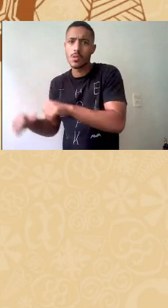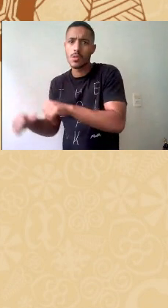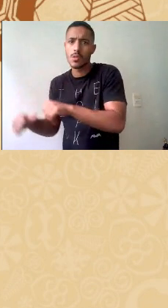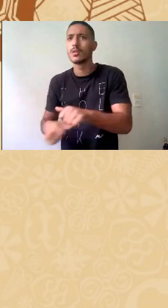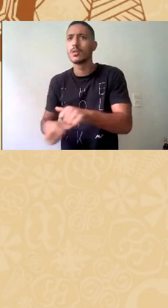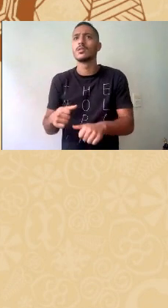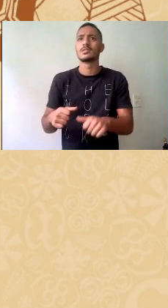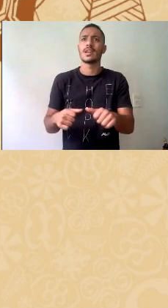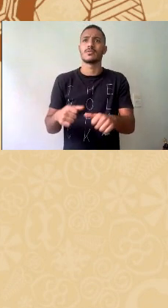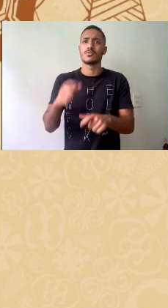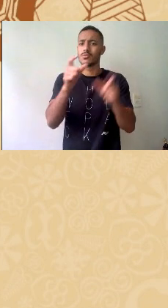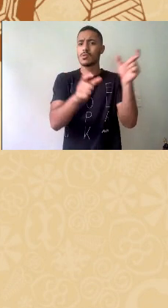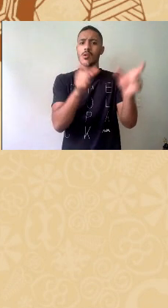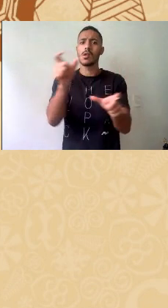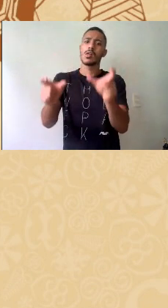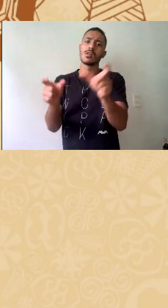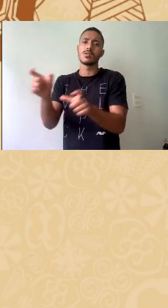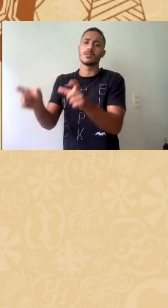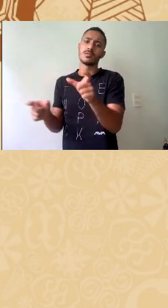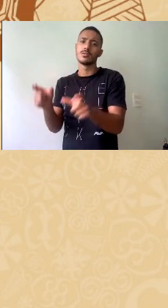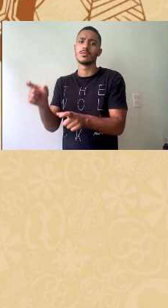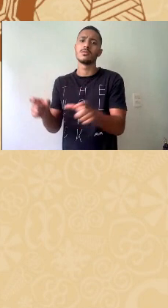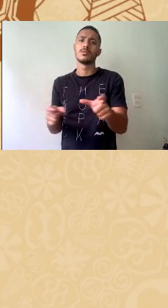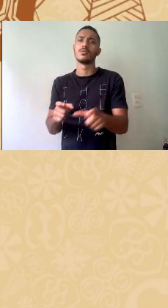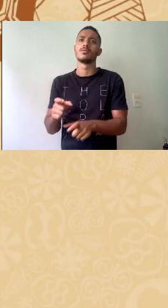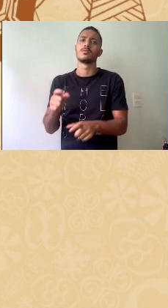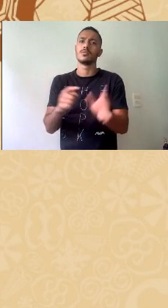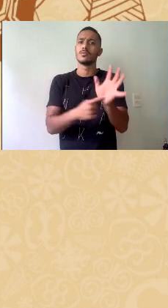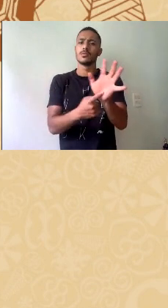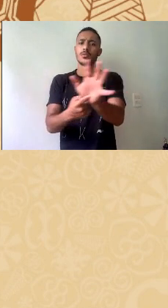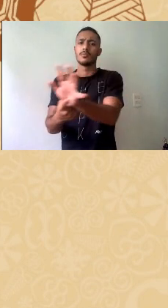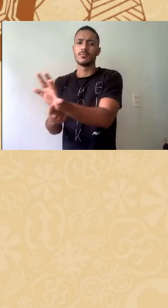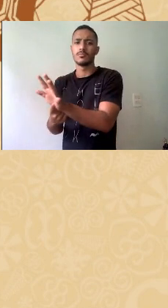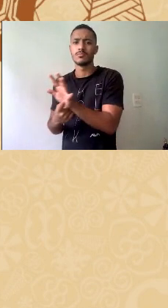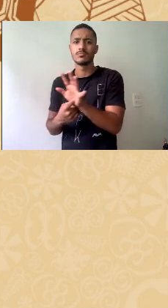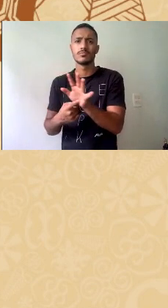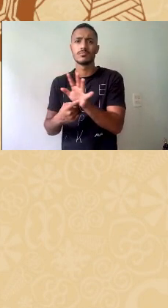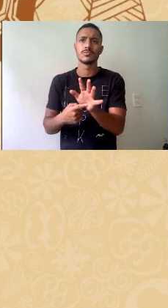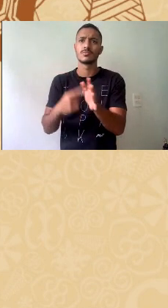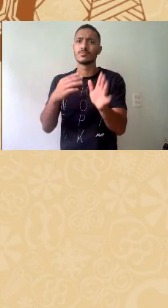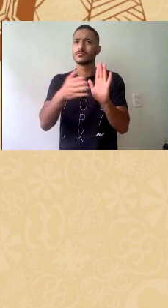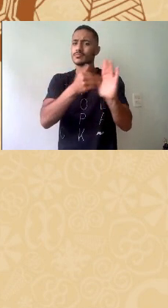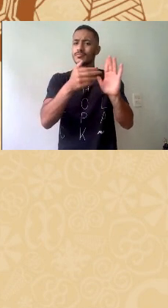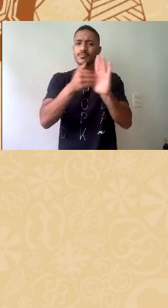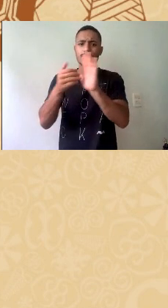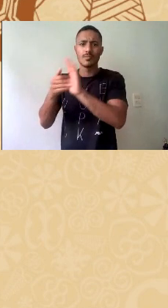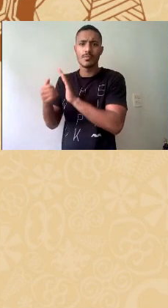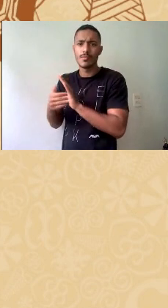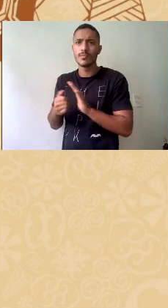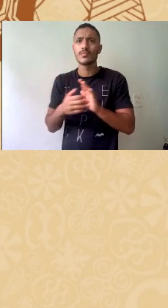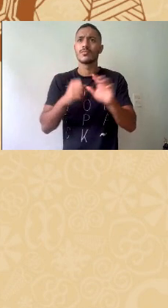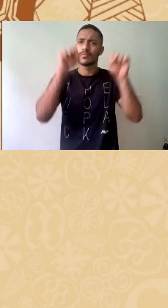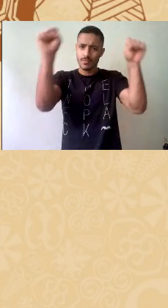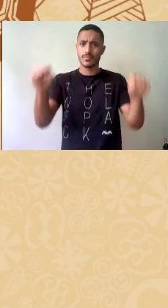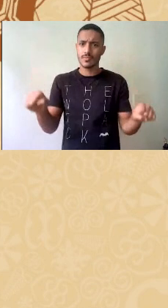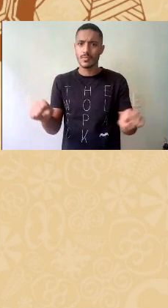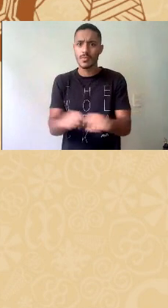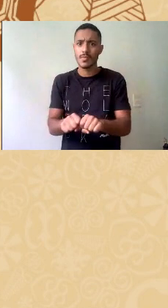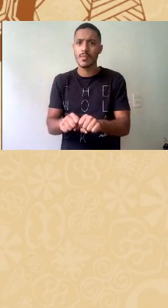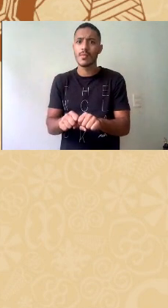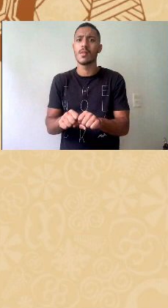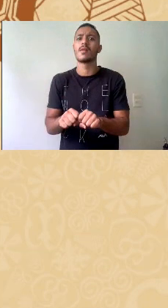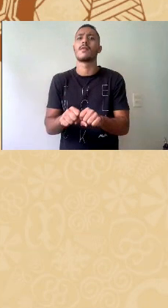processo de hierarquização a fim de reconfigurar e desestabilizar o sistema de organização institucional do ponto de vista da